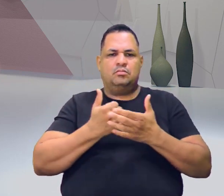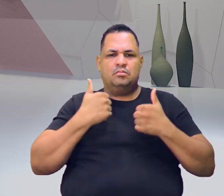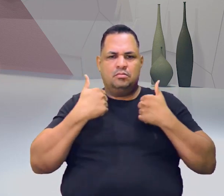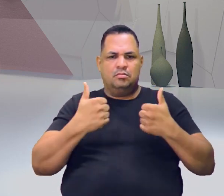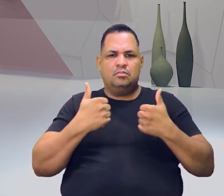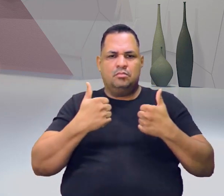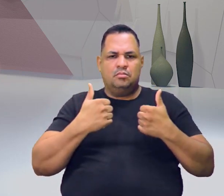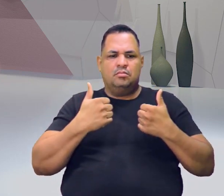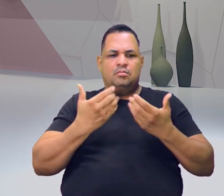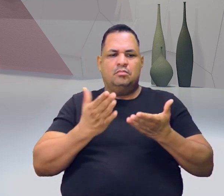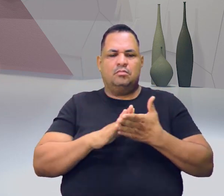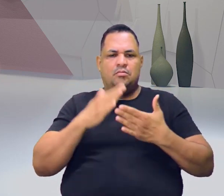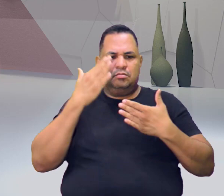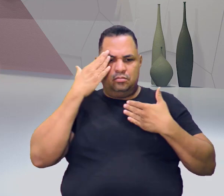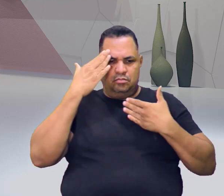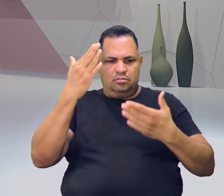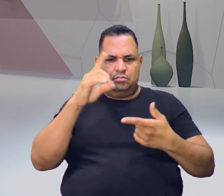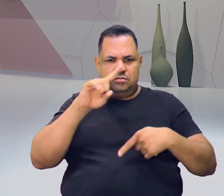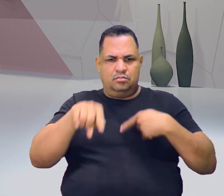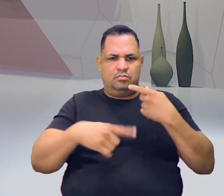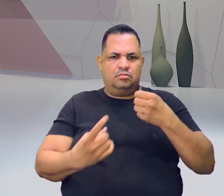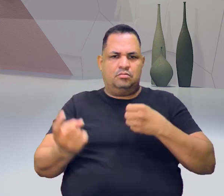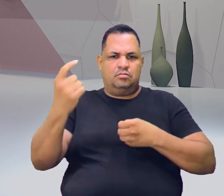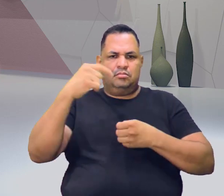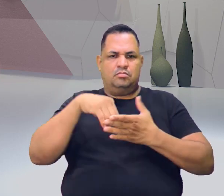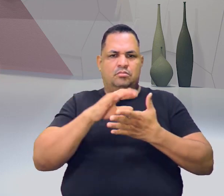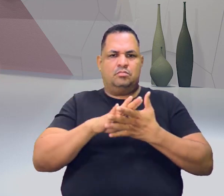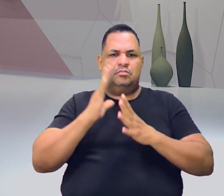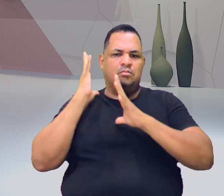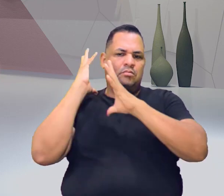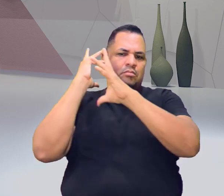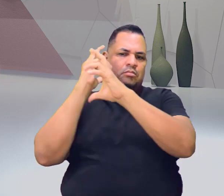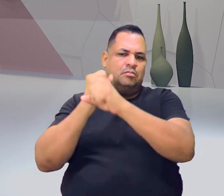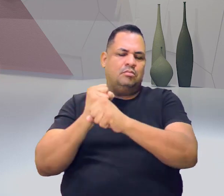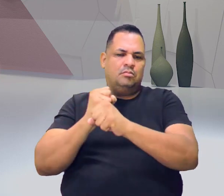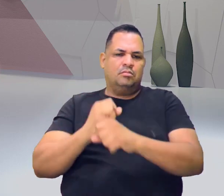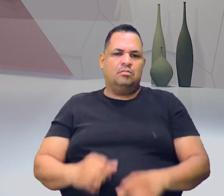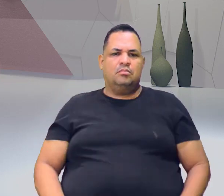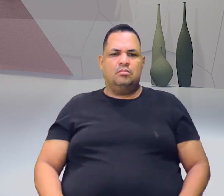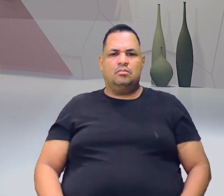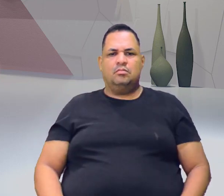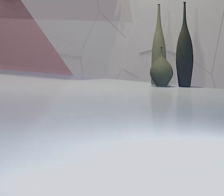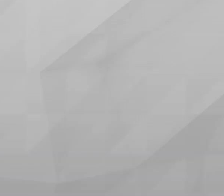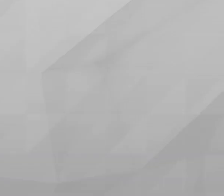Beleza? Então, amado, muito obrigada. Daqui a pouco eu retorno com a nossa revisão. Até lá!